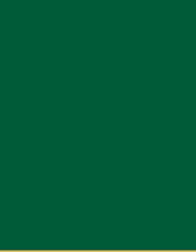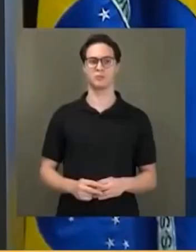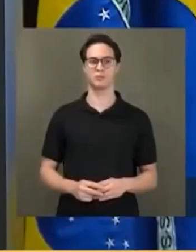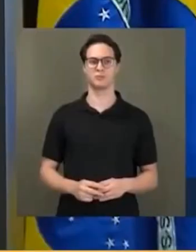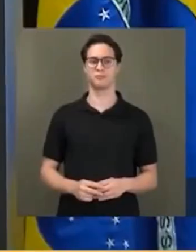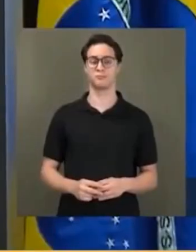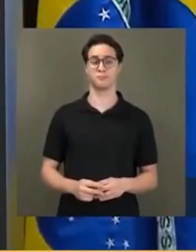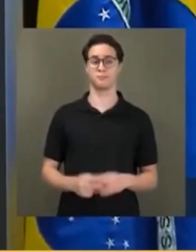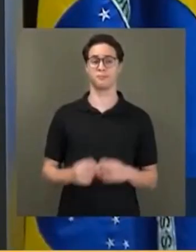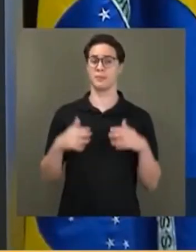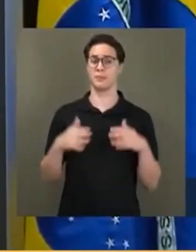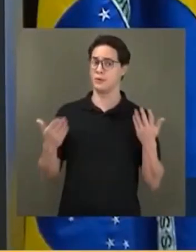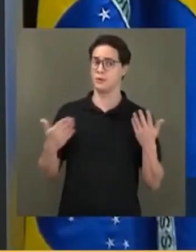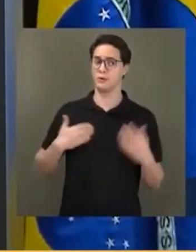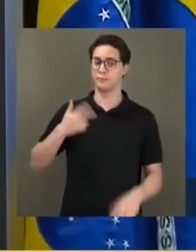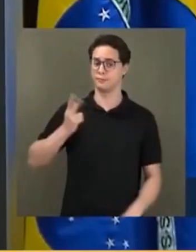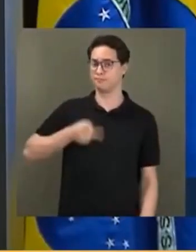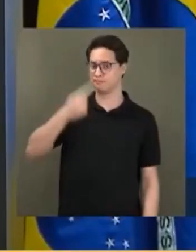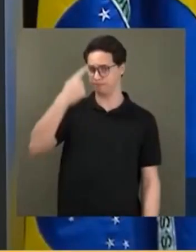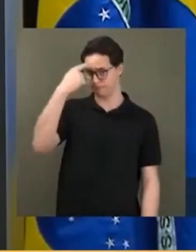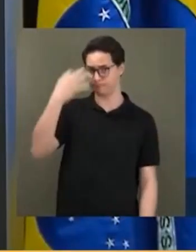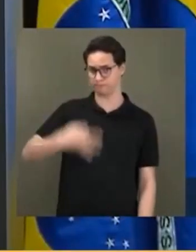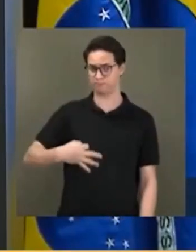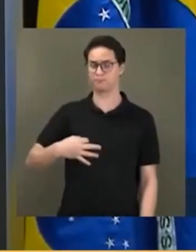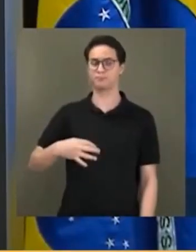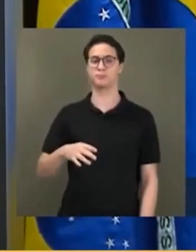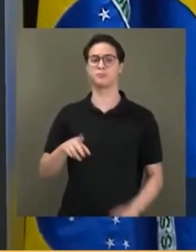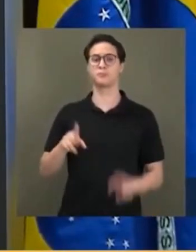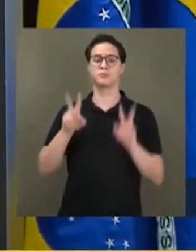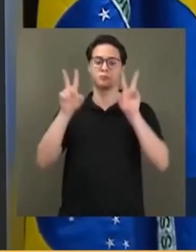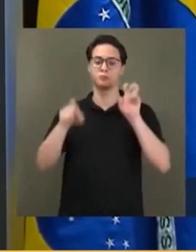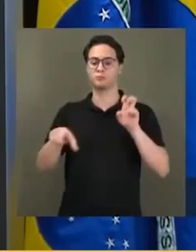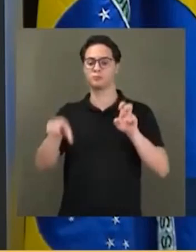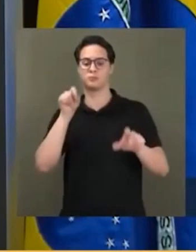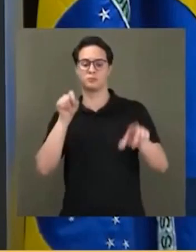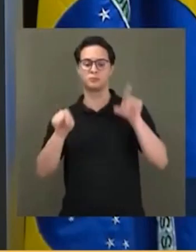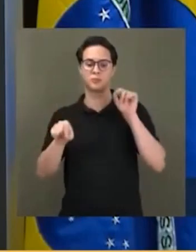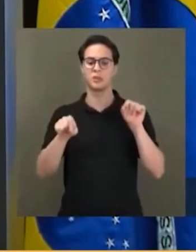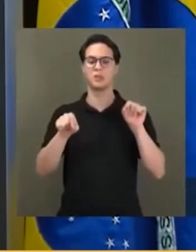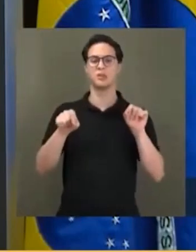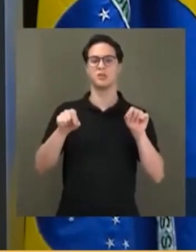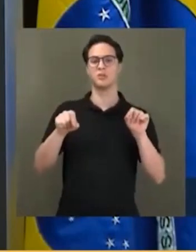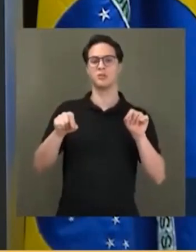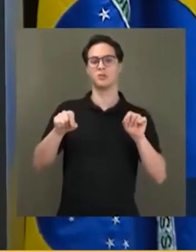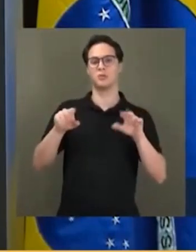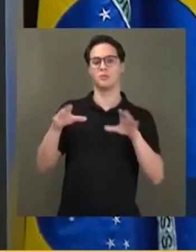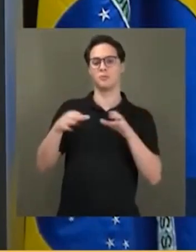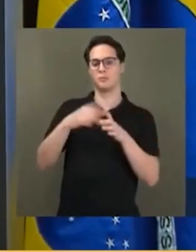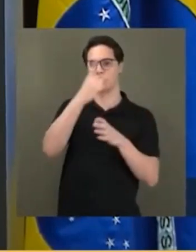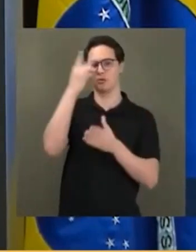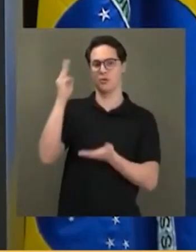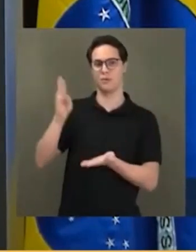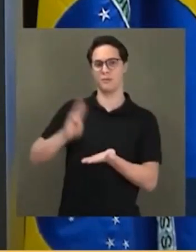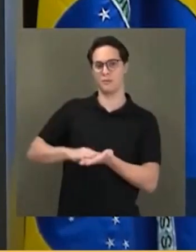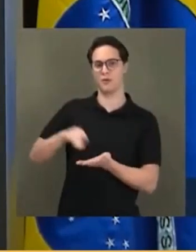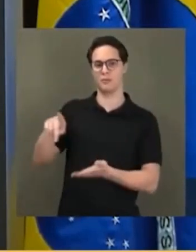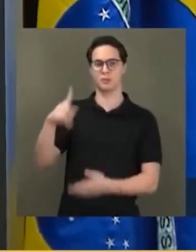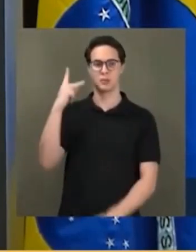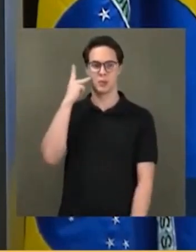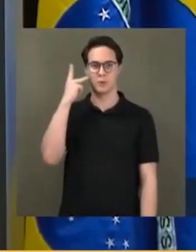nunca tive dúvidas das preferências pessoais político-ideológicas dos membros do foro de São